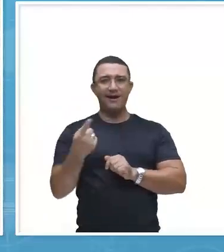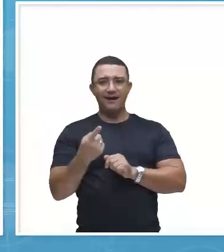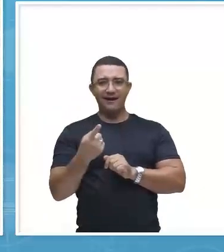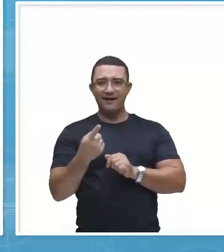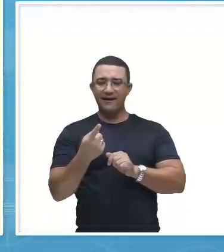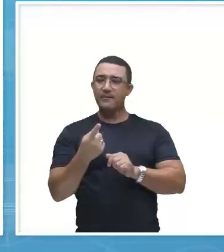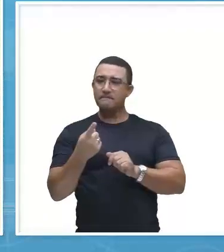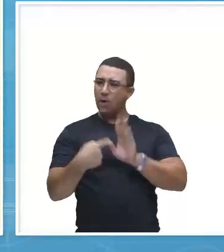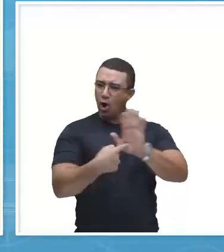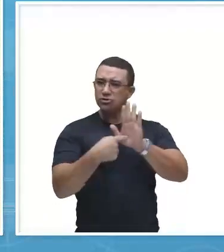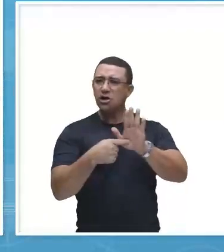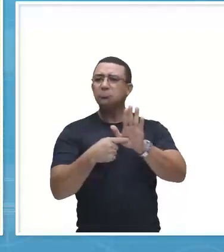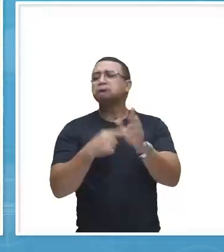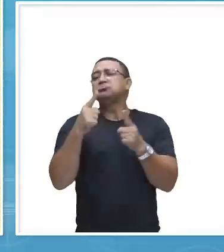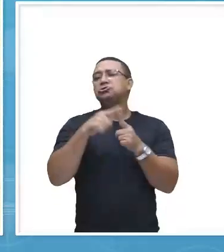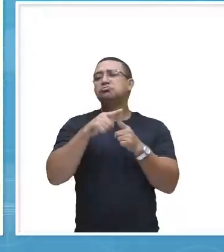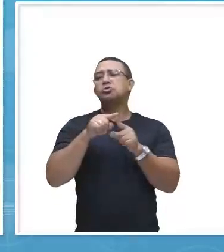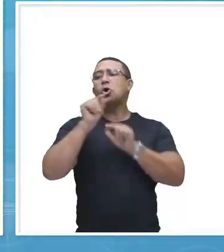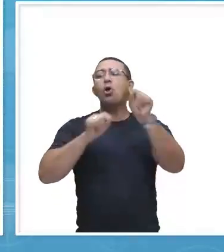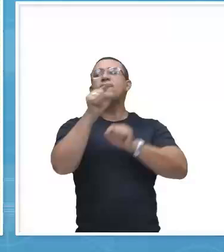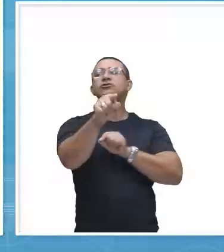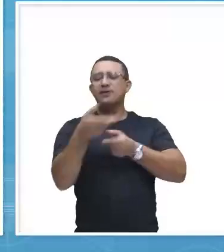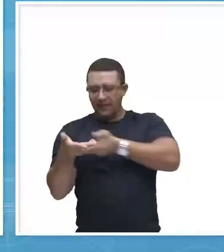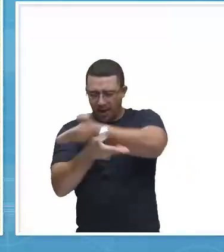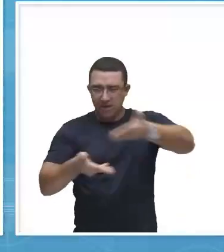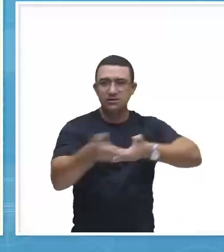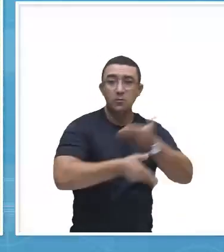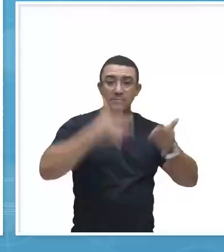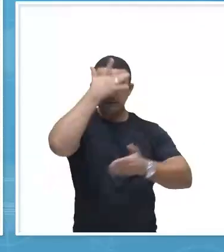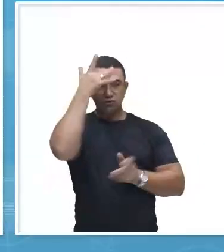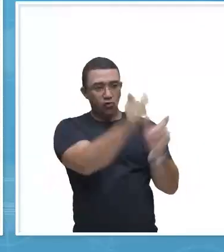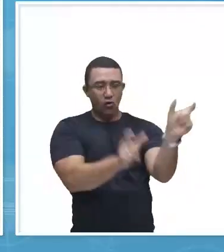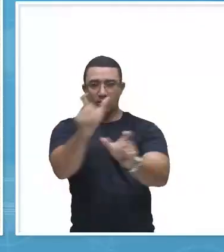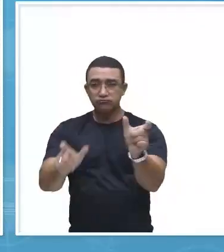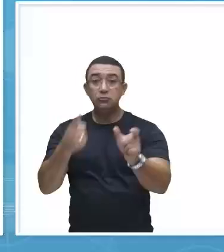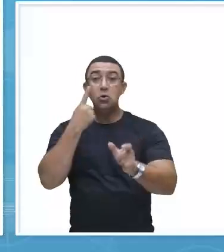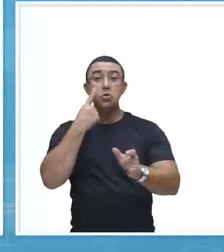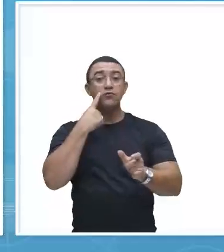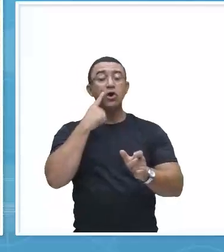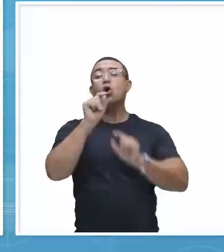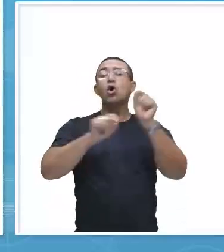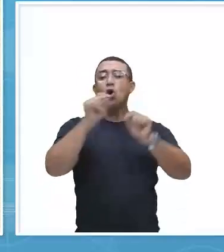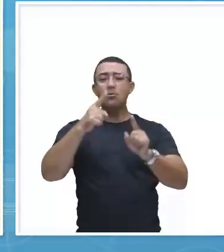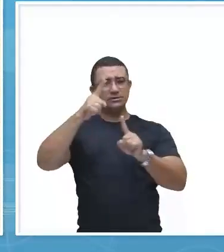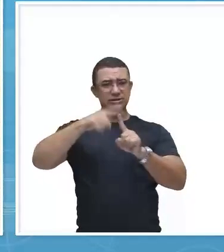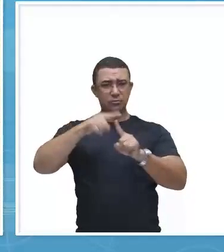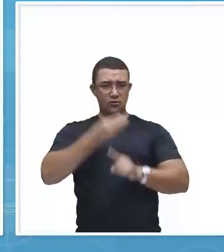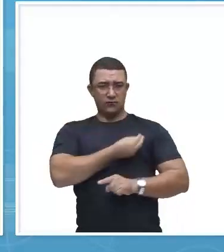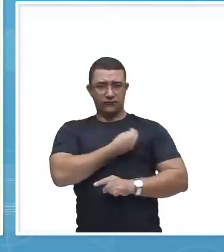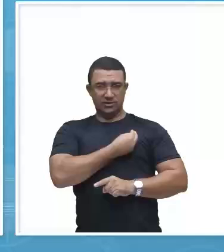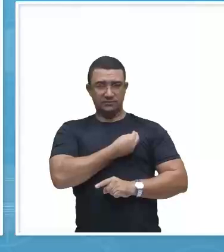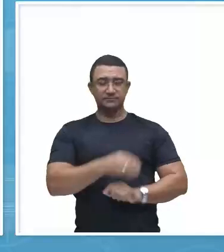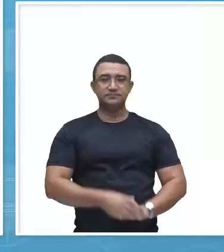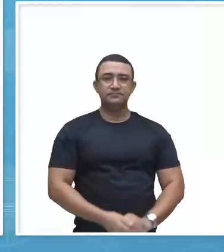relacionar. Então, vamos ver a imagem anterior sobre os modos de vida, né? Vamos lá. Observa